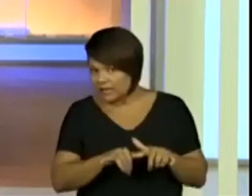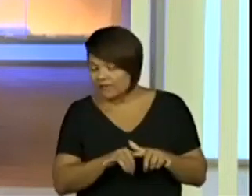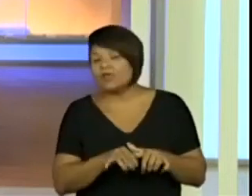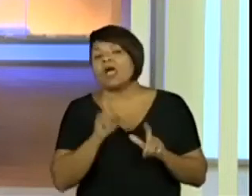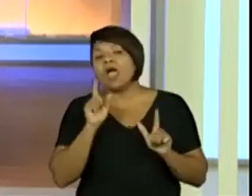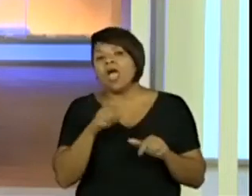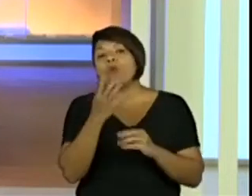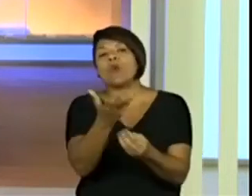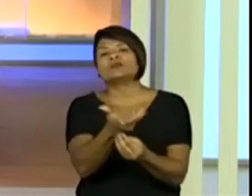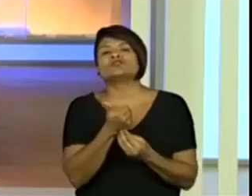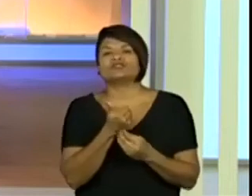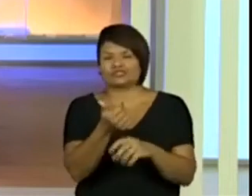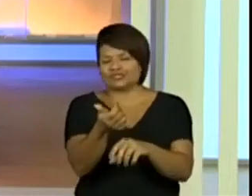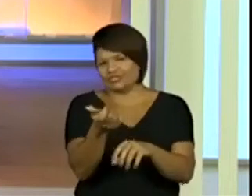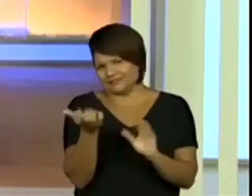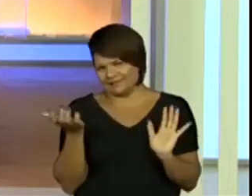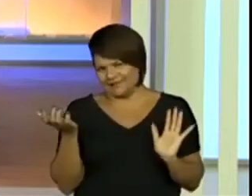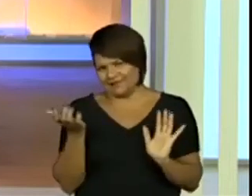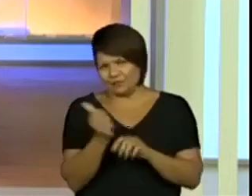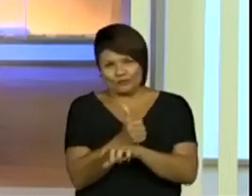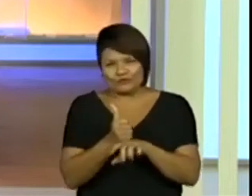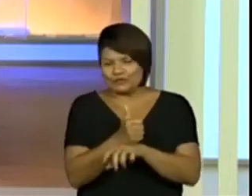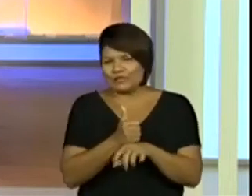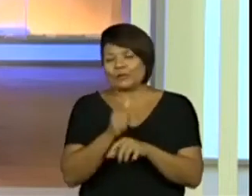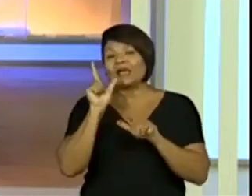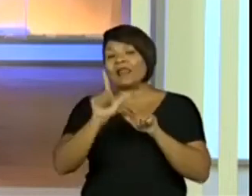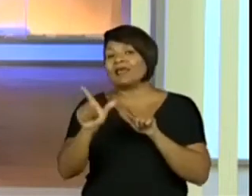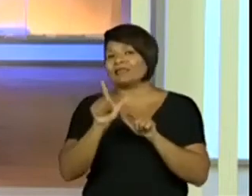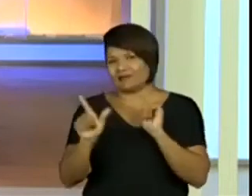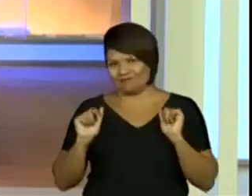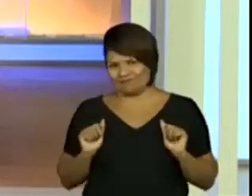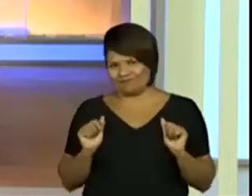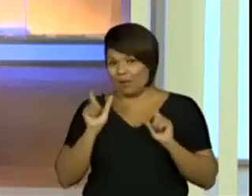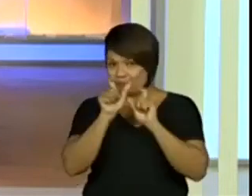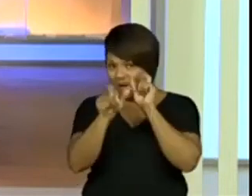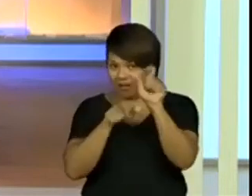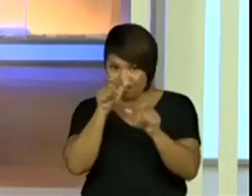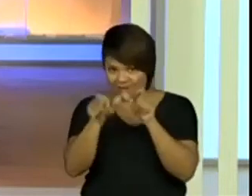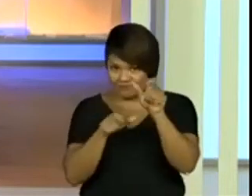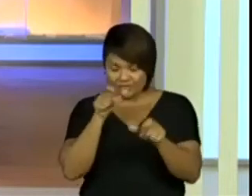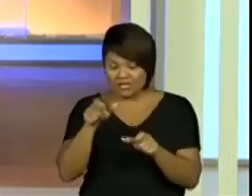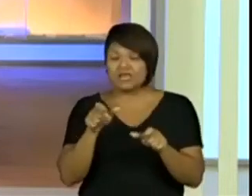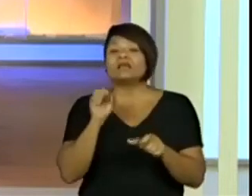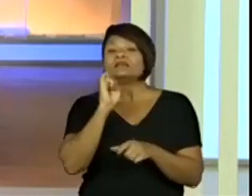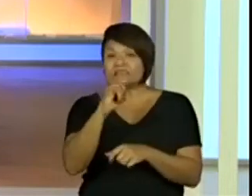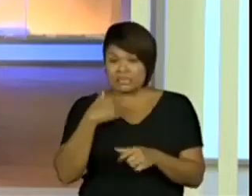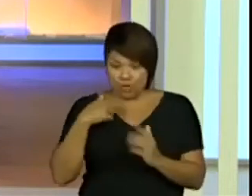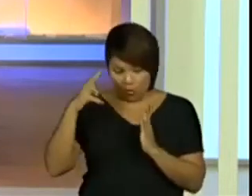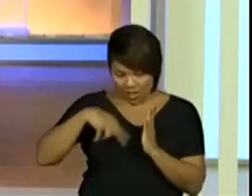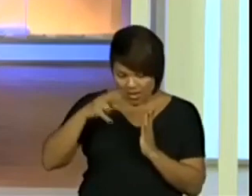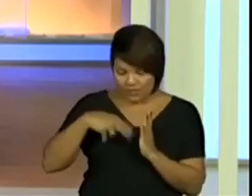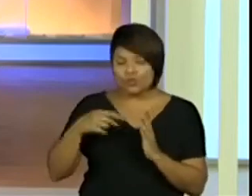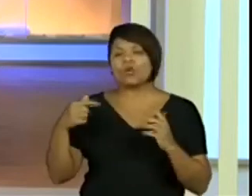letras, das palavras, e ao lermos sua obra, somos o seu aplauso.